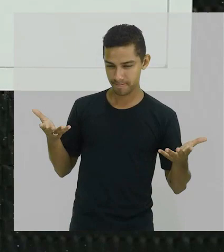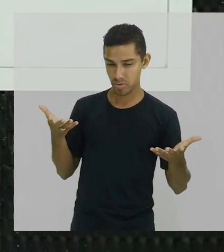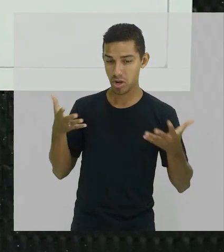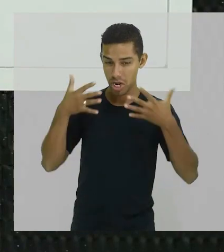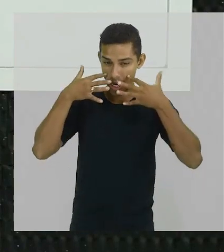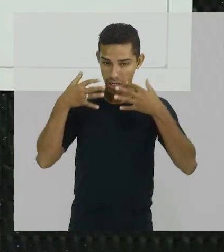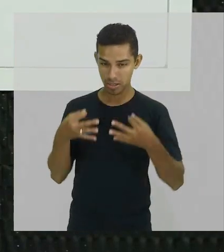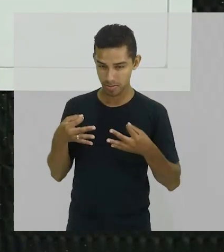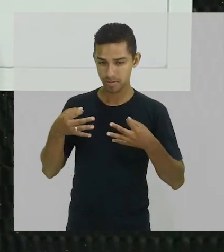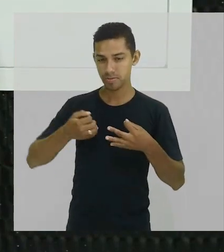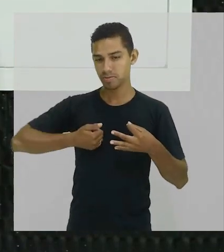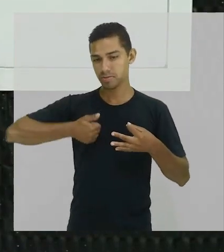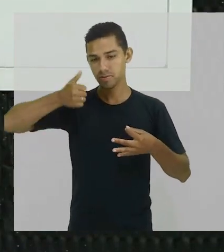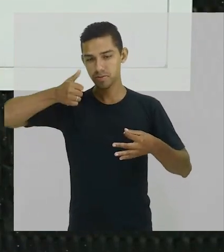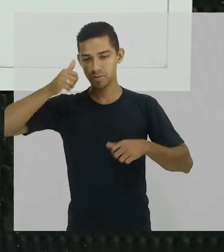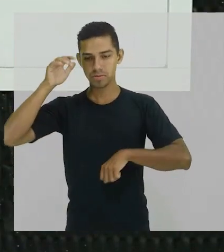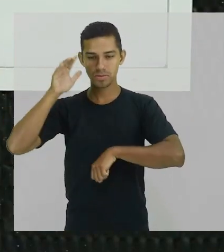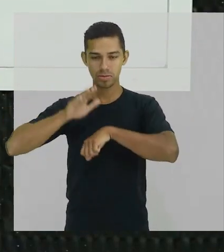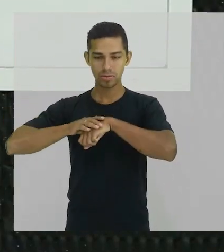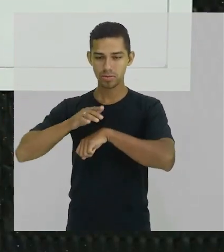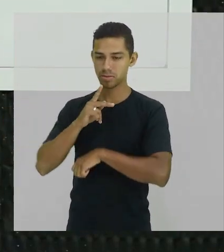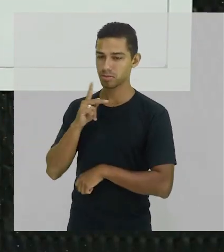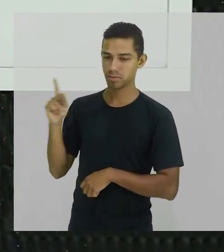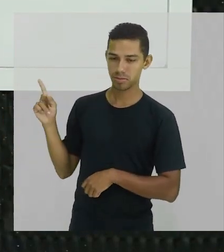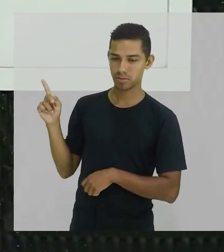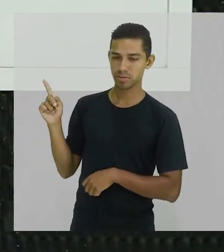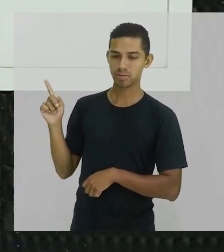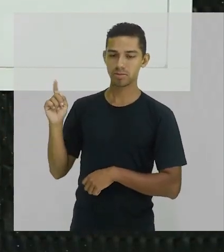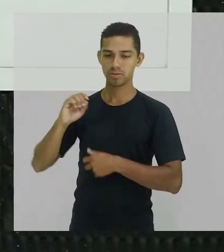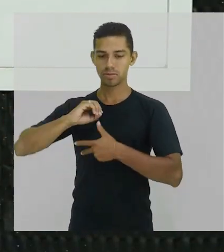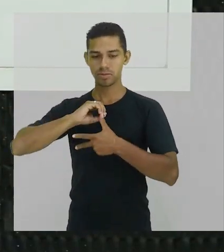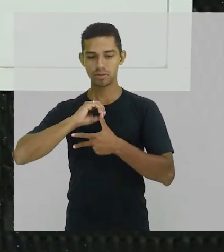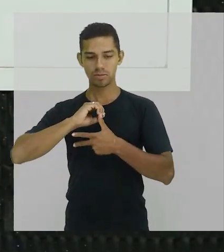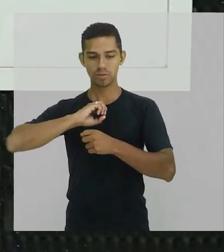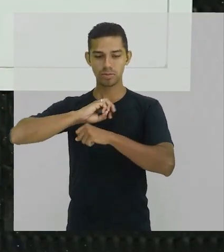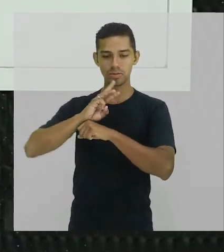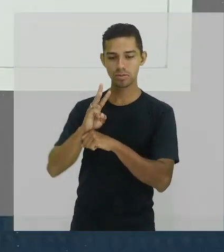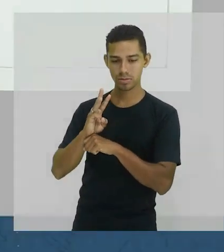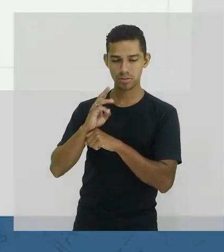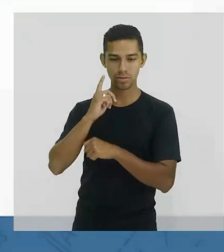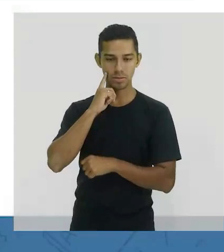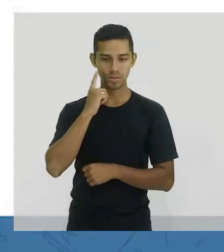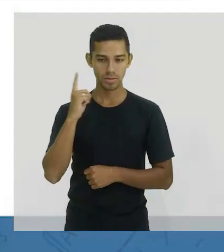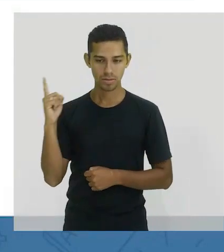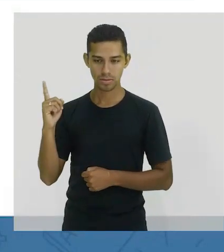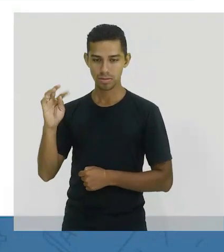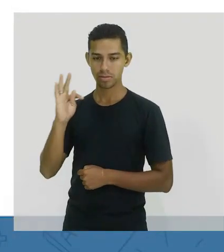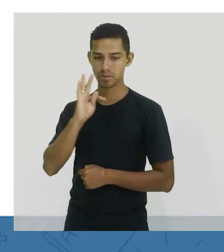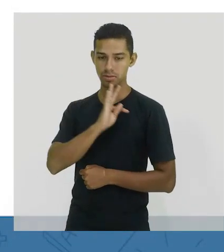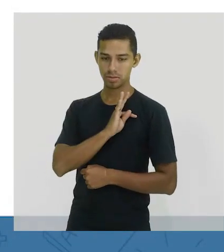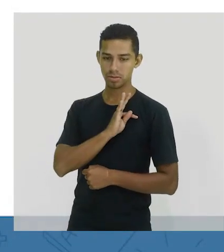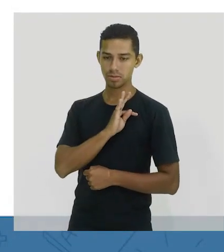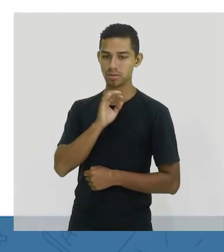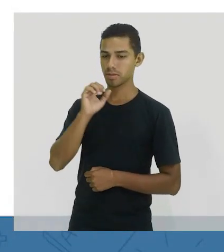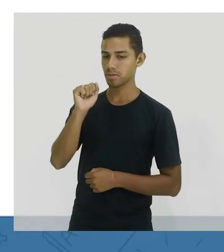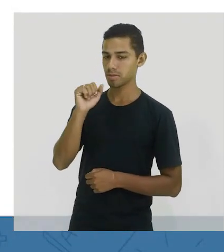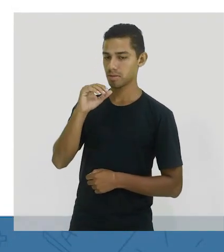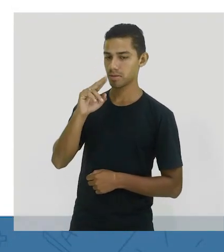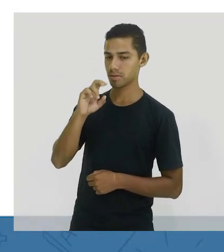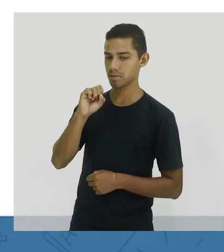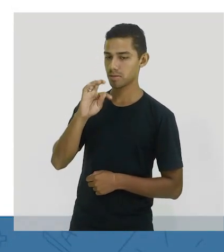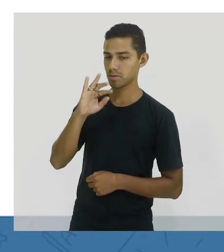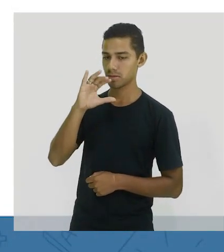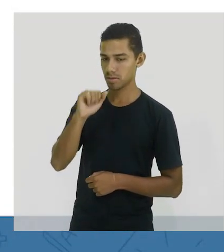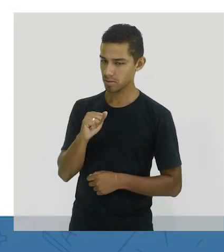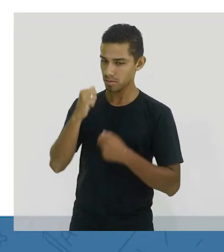aí, vamos para a primeira questão, né? Questão da UEMA. Então, é o seguinte, ó. Técnicos em acústica utilizam o